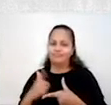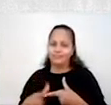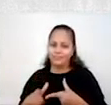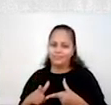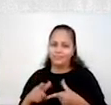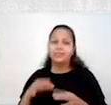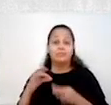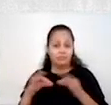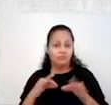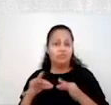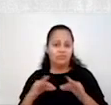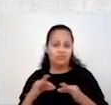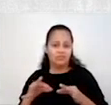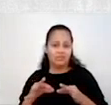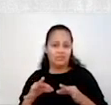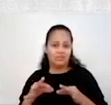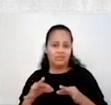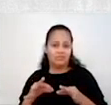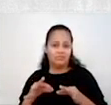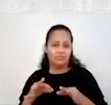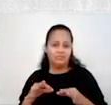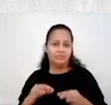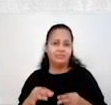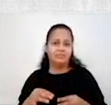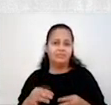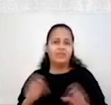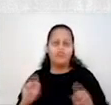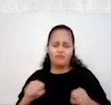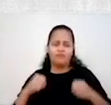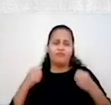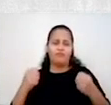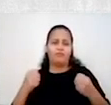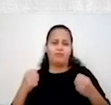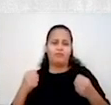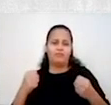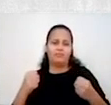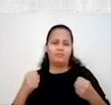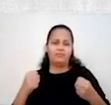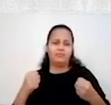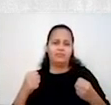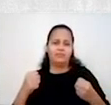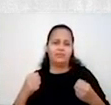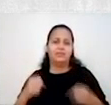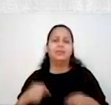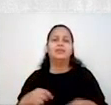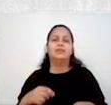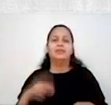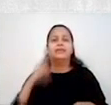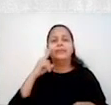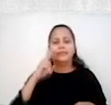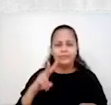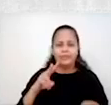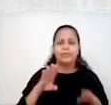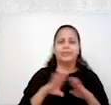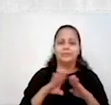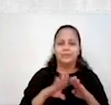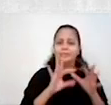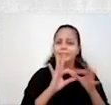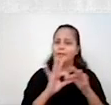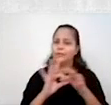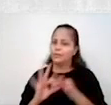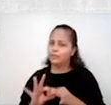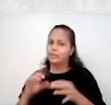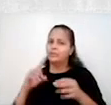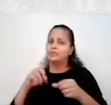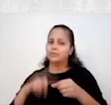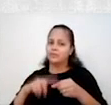organizaram, não ficaram calados diante da situação. Eles foram à luta, então. E estamos vendo também o